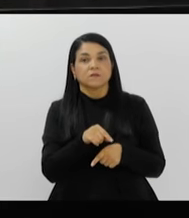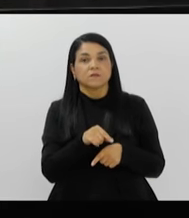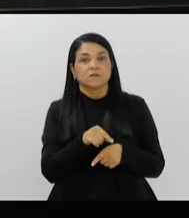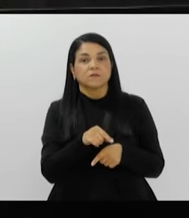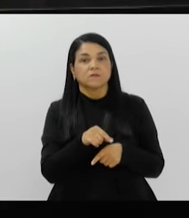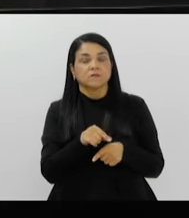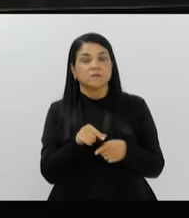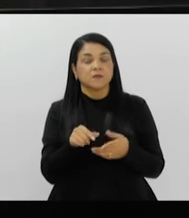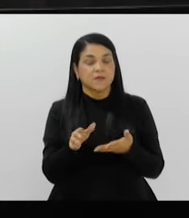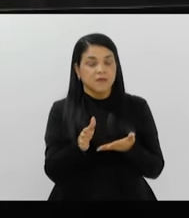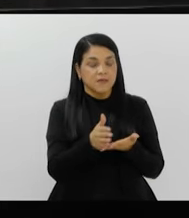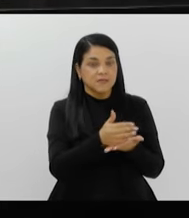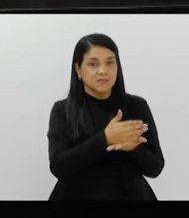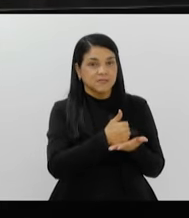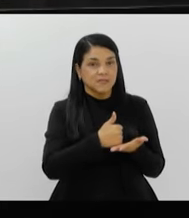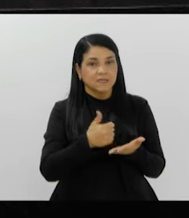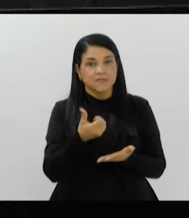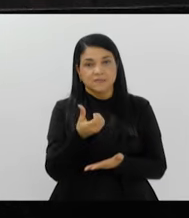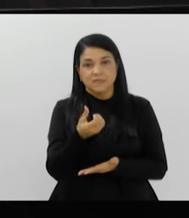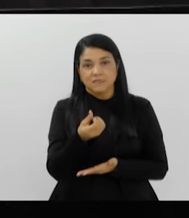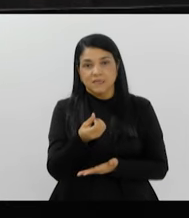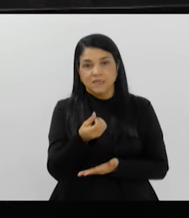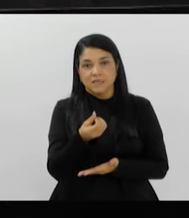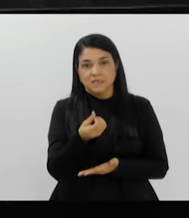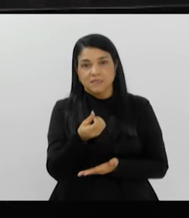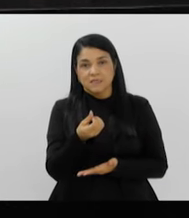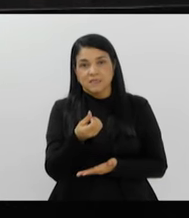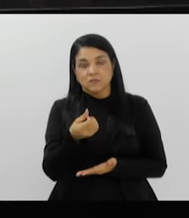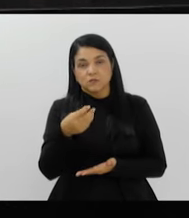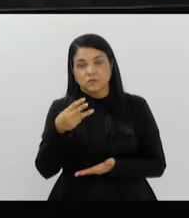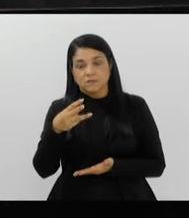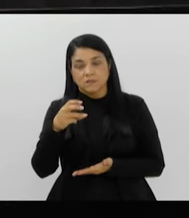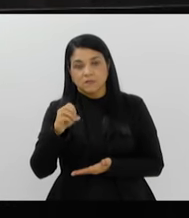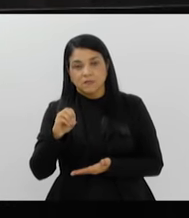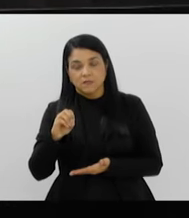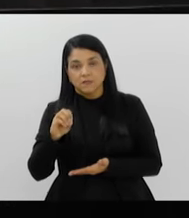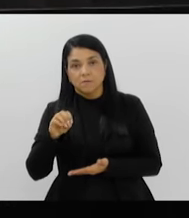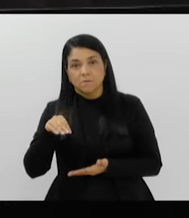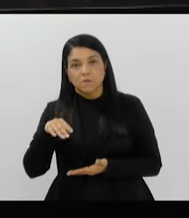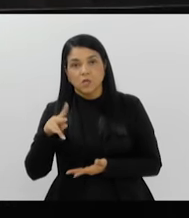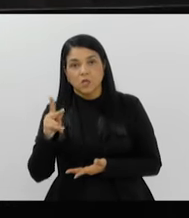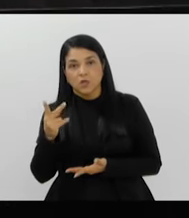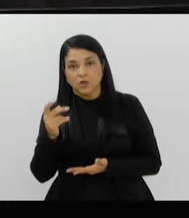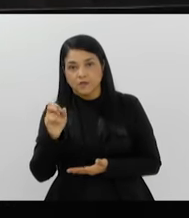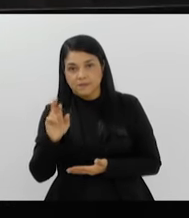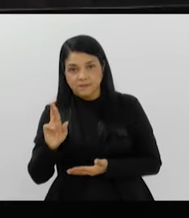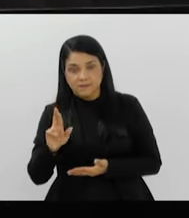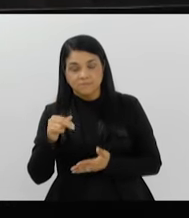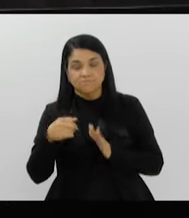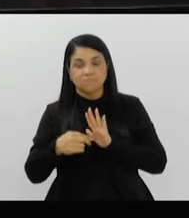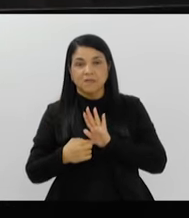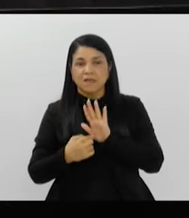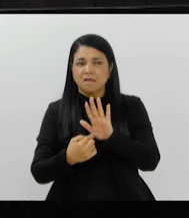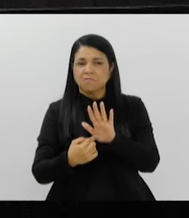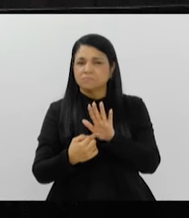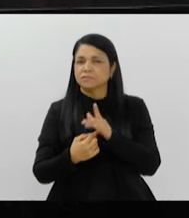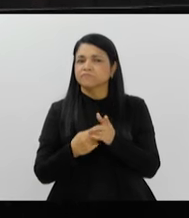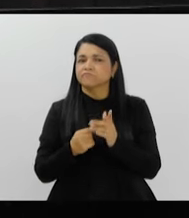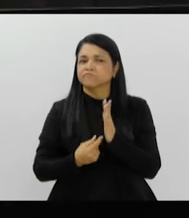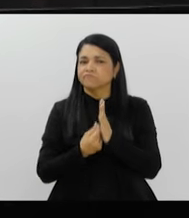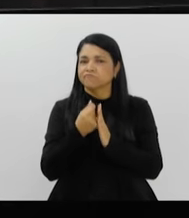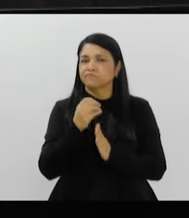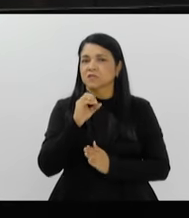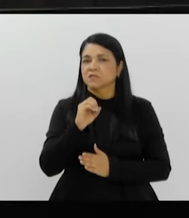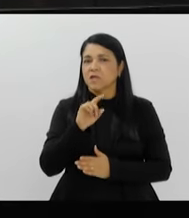uma receita em torno de 630 milhões, valor este que representa apenas